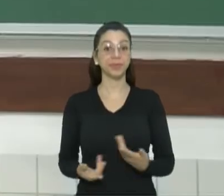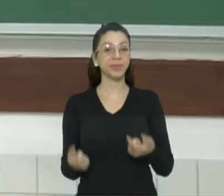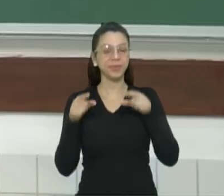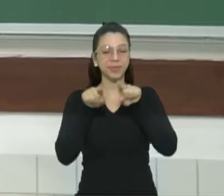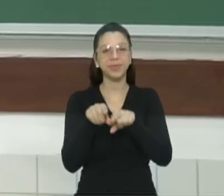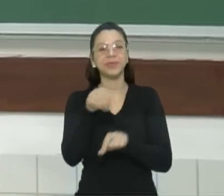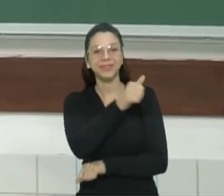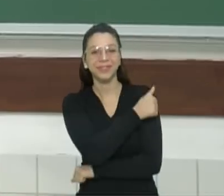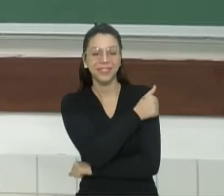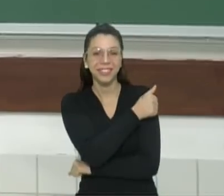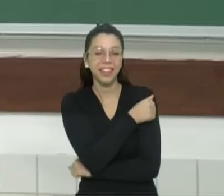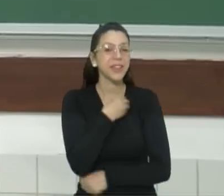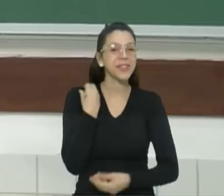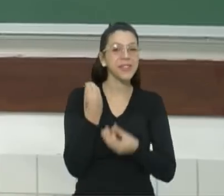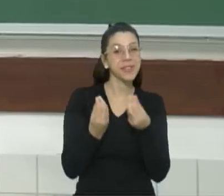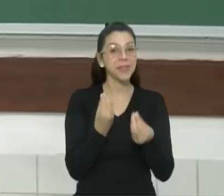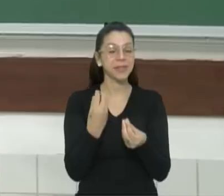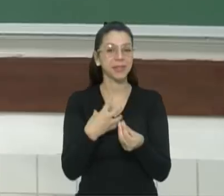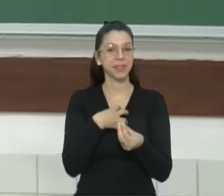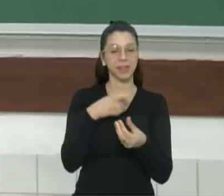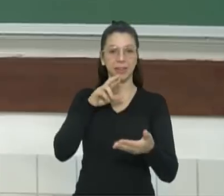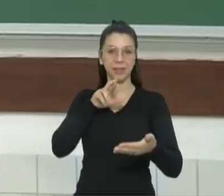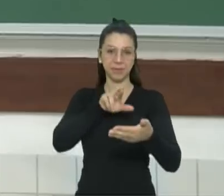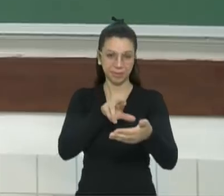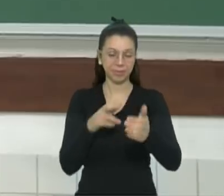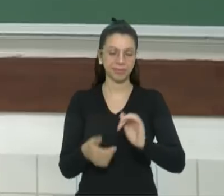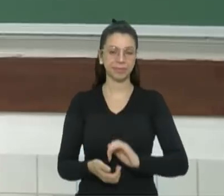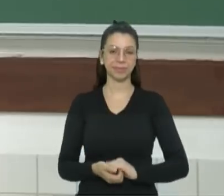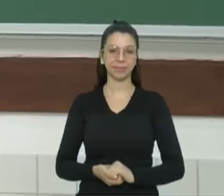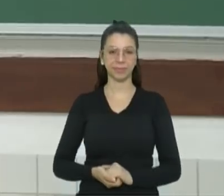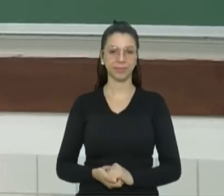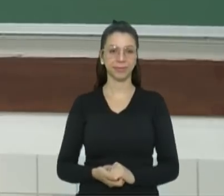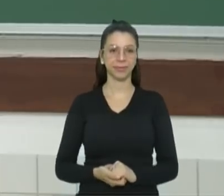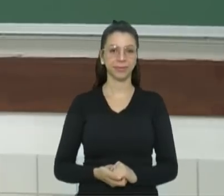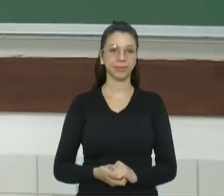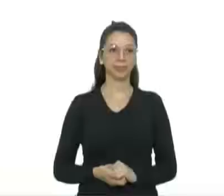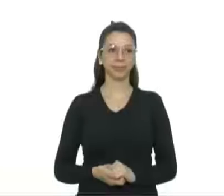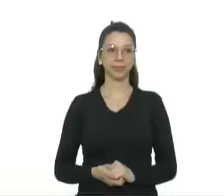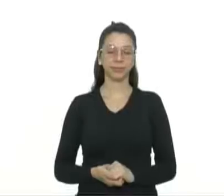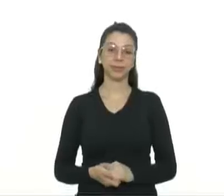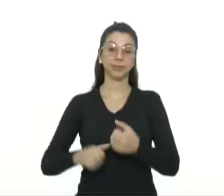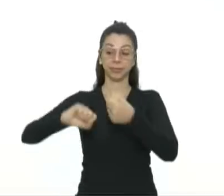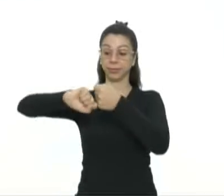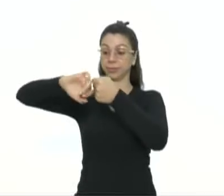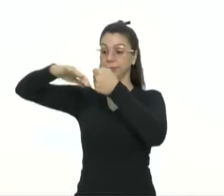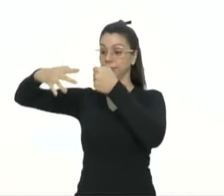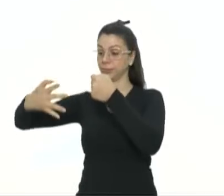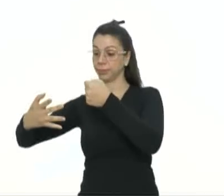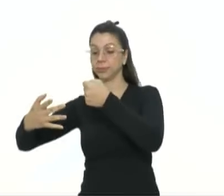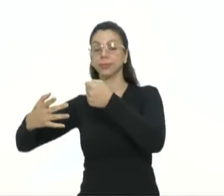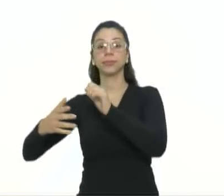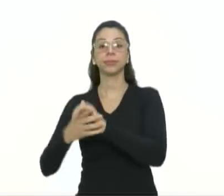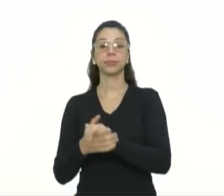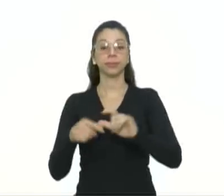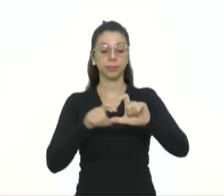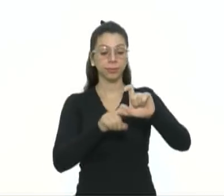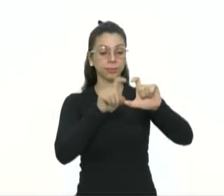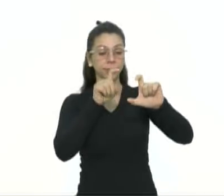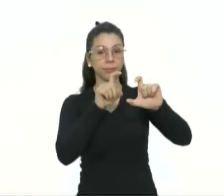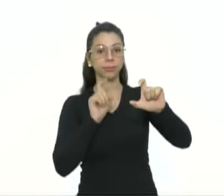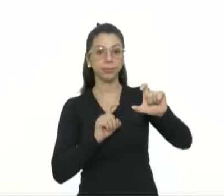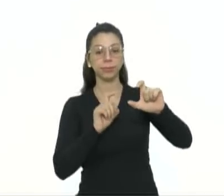Voltando aqui, estudante, vamos ver uma possibilidade de resposta a essa pergunta. A democracia depende de abertura para